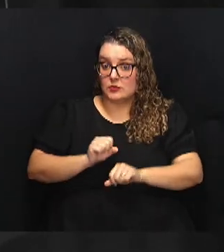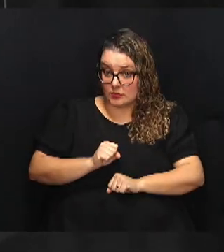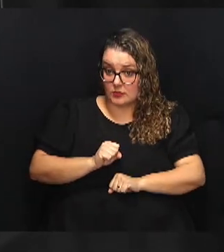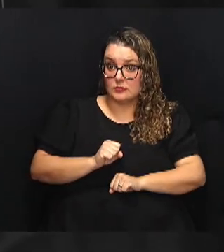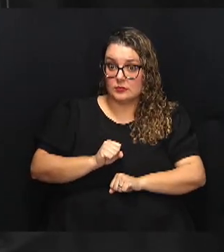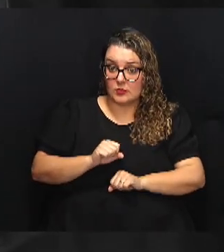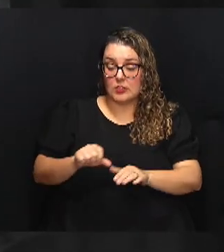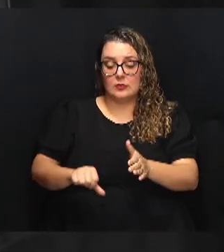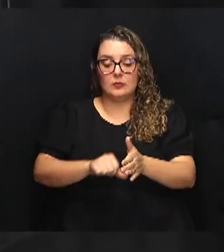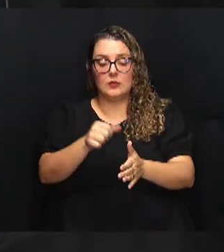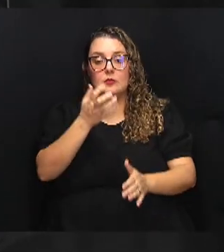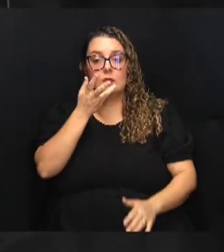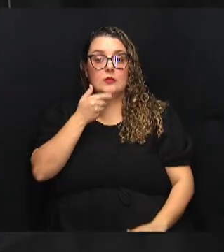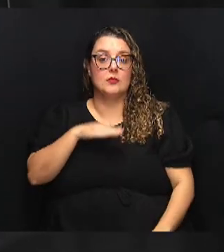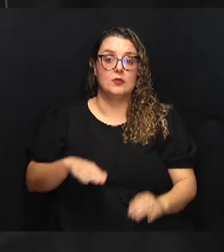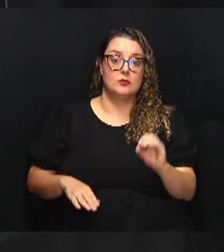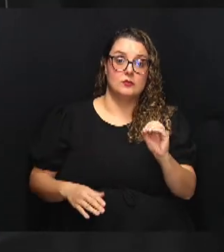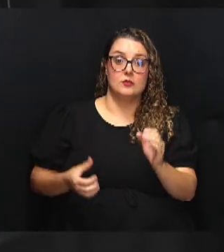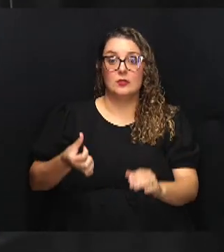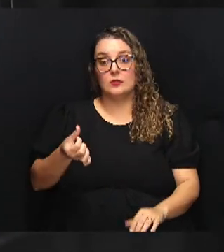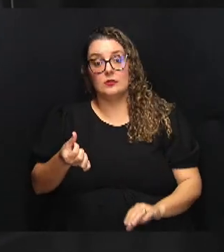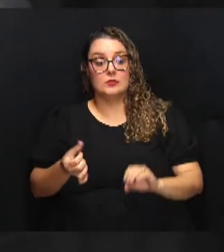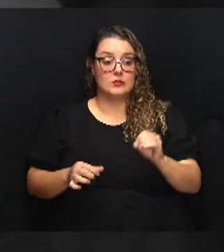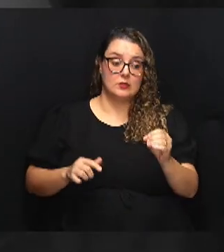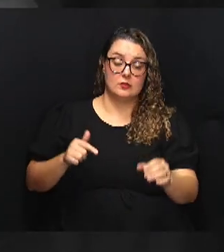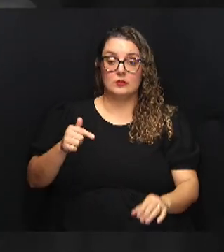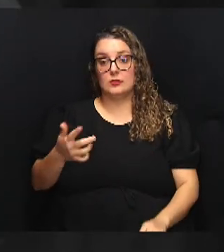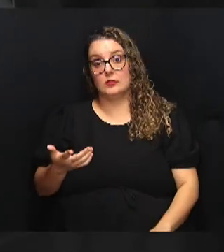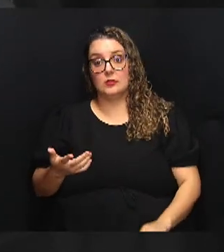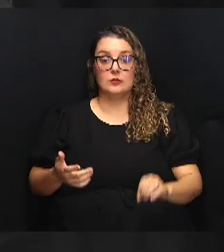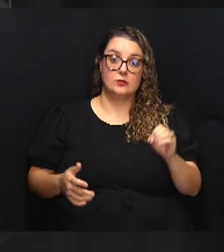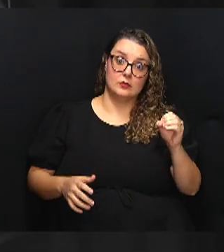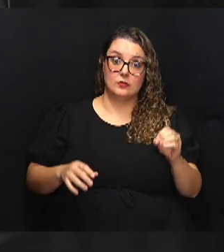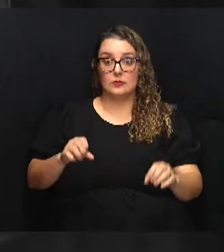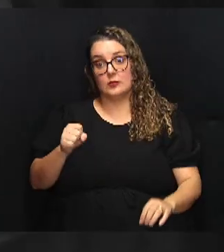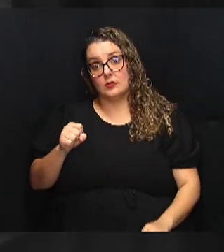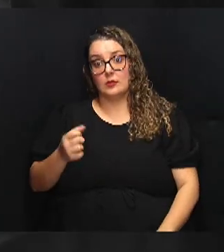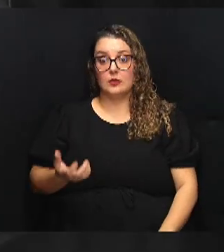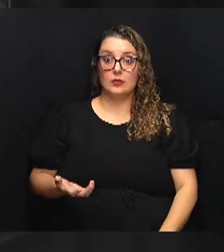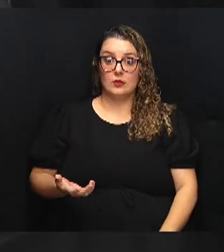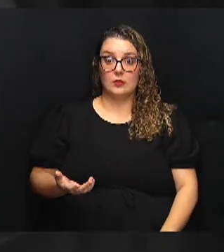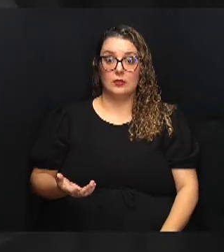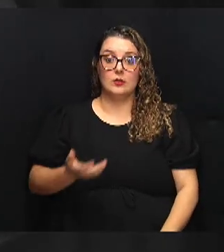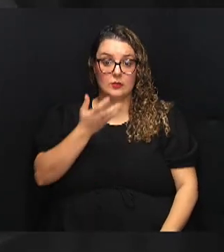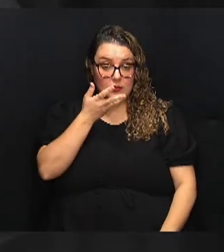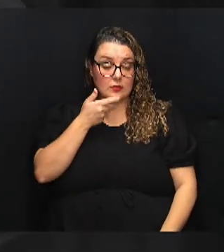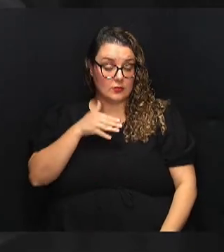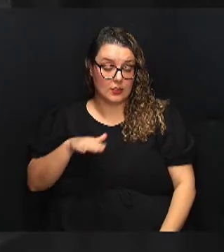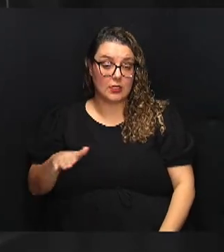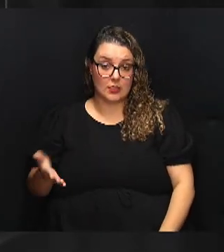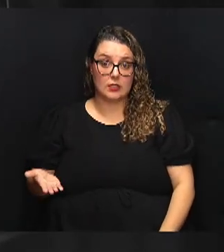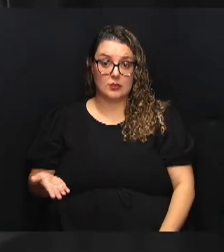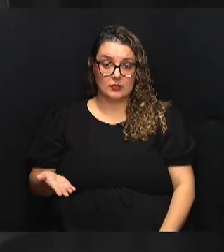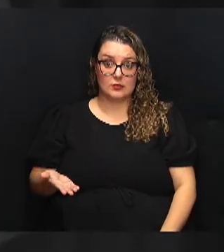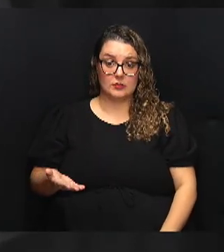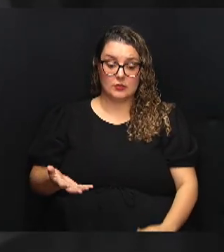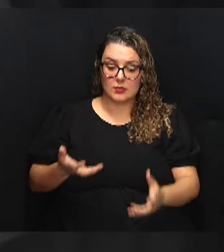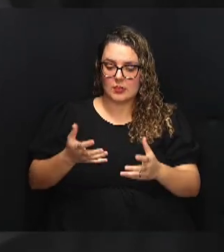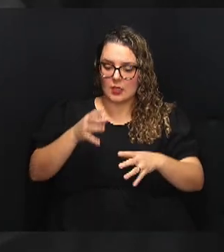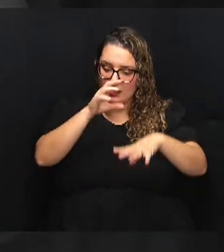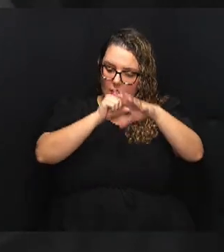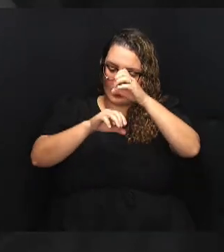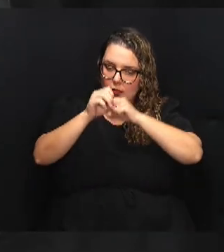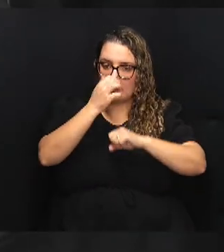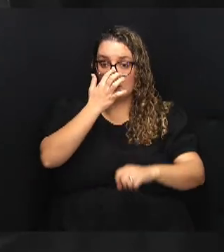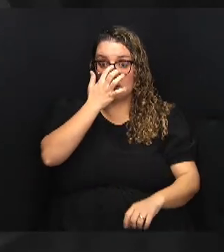naquela primeira infância, do 0 aos 6, 0 aos 7, né, 0 ao 8. Né, a criança ainda ela quer aprender, né,